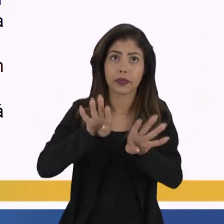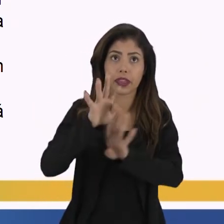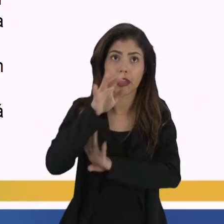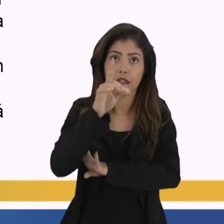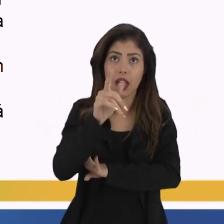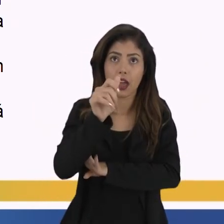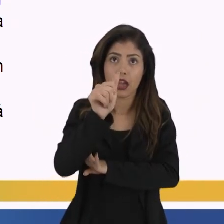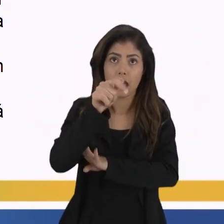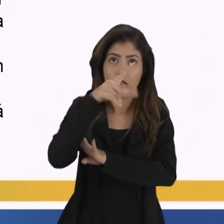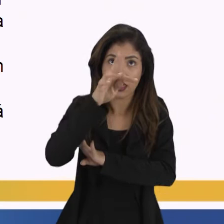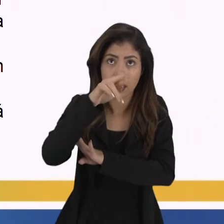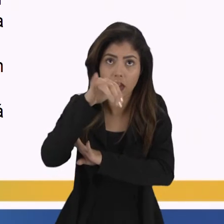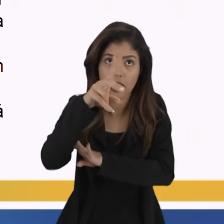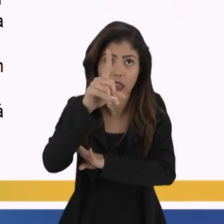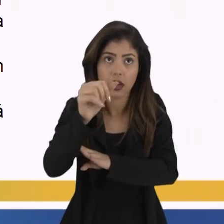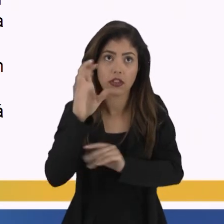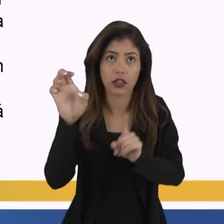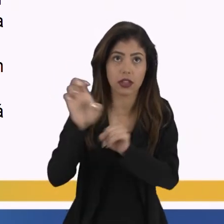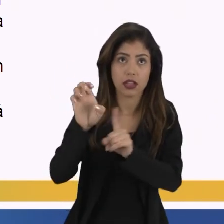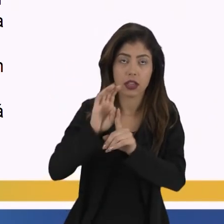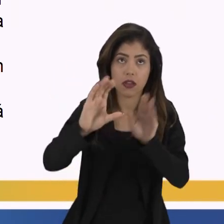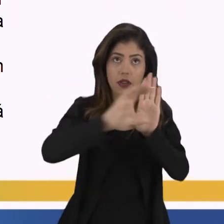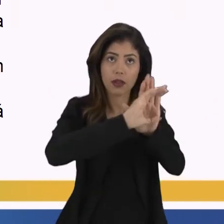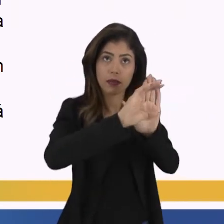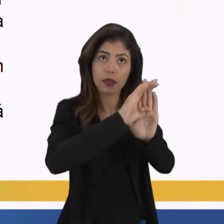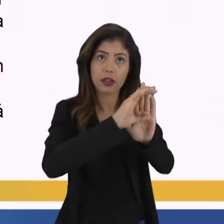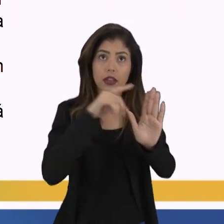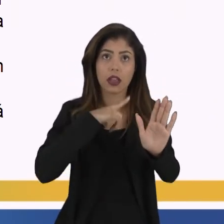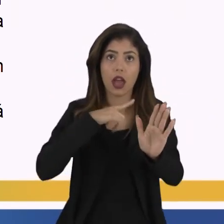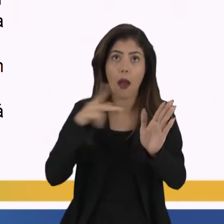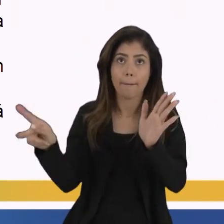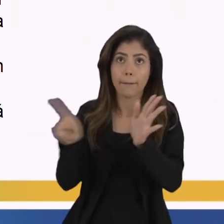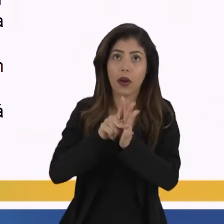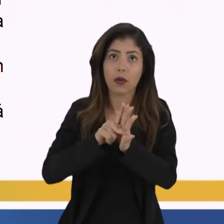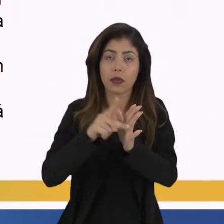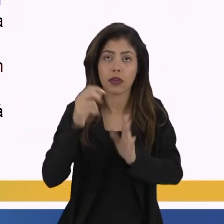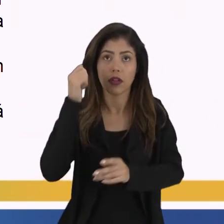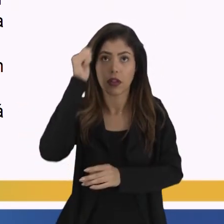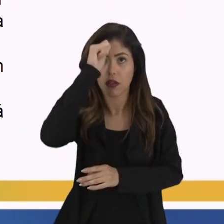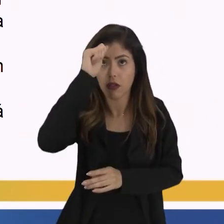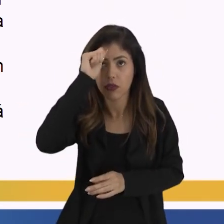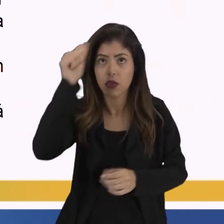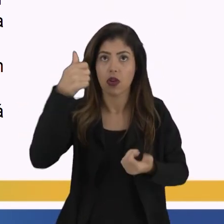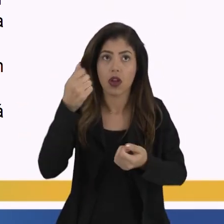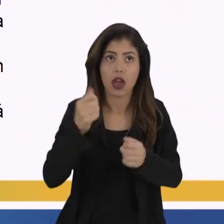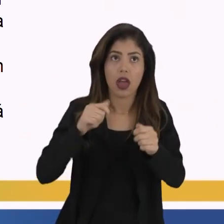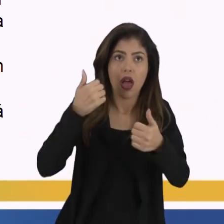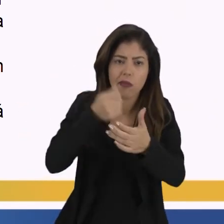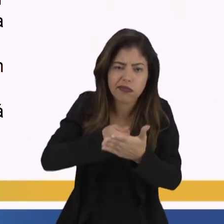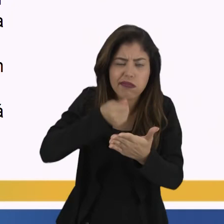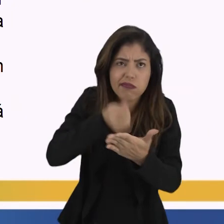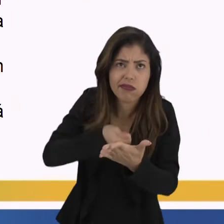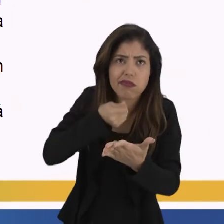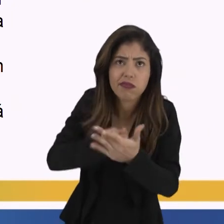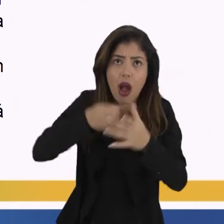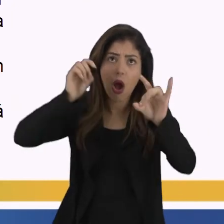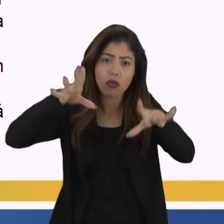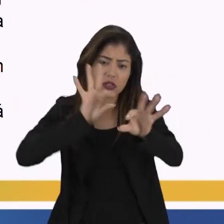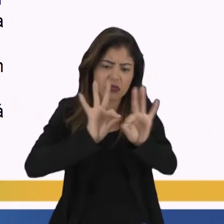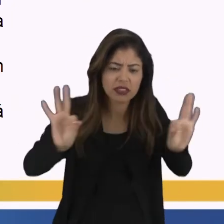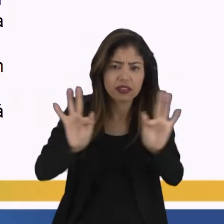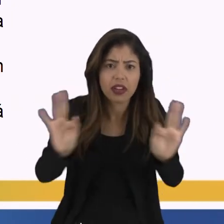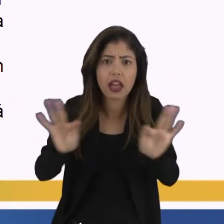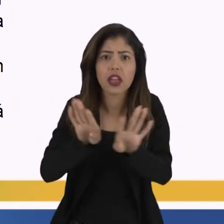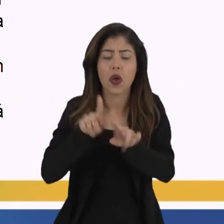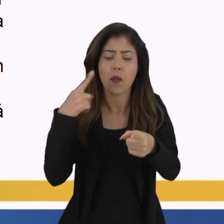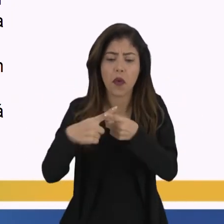um capítulo desnecessário e o próprio narrador pensa em suprimi-lo por causa do despropósito que contém em suas últimas linhas e